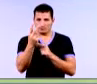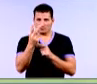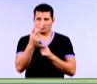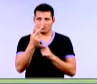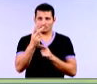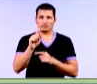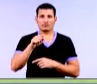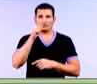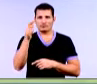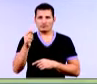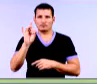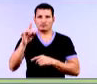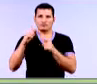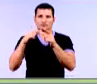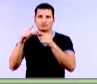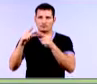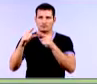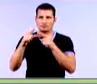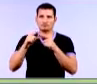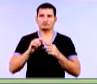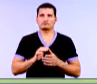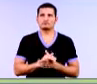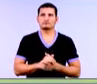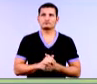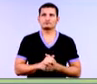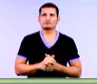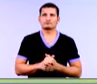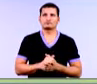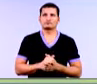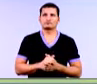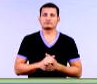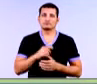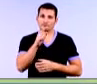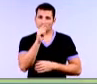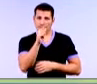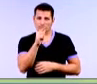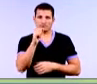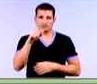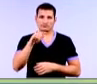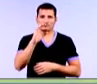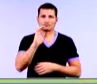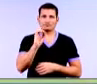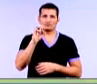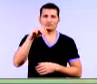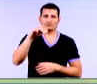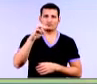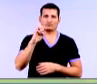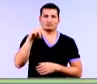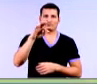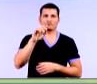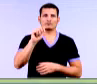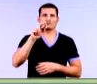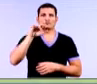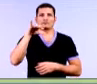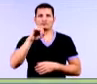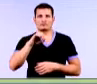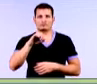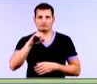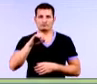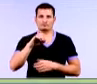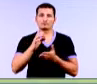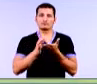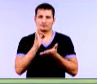apenas asterisco. Notem aqui, ó. Isso é um comentário em Java de muitas